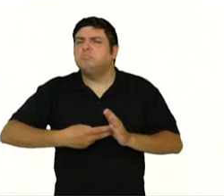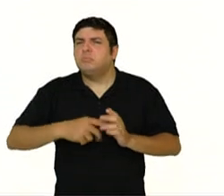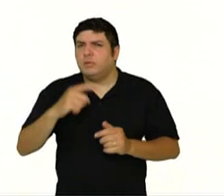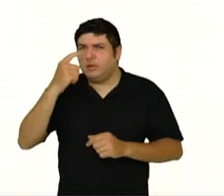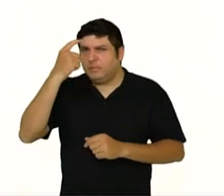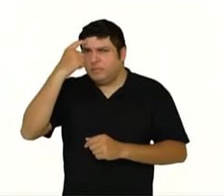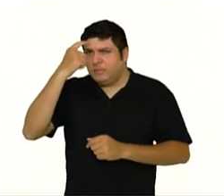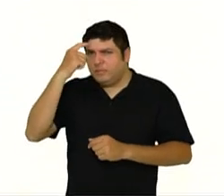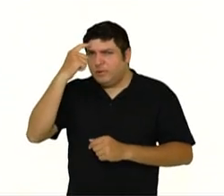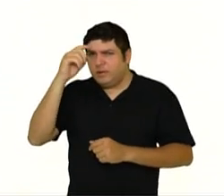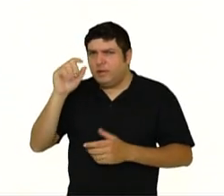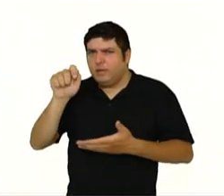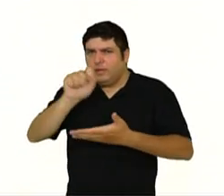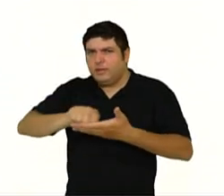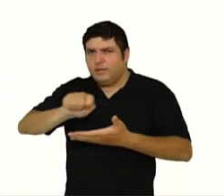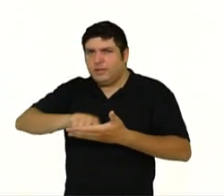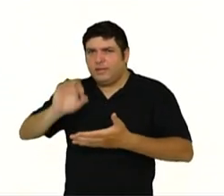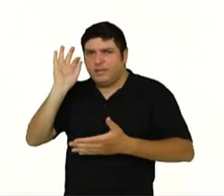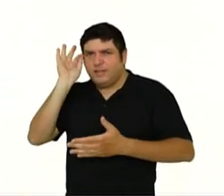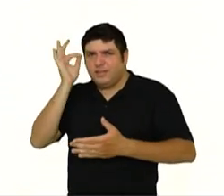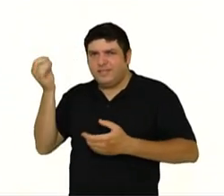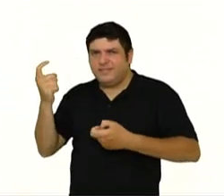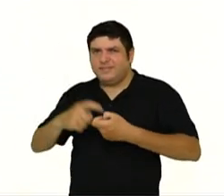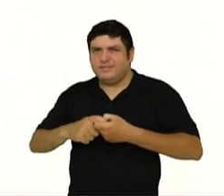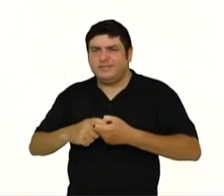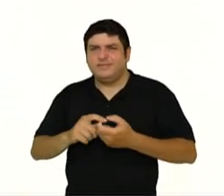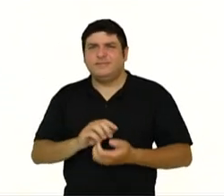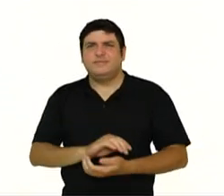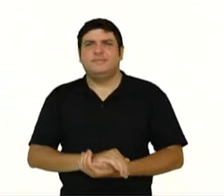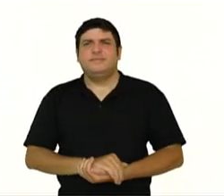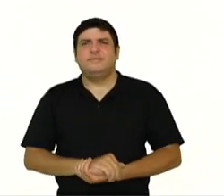Pensa, escreve para mim e a gente já volta.